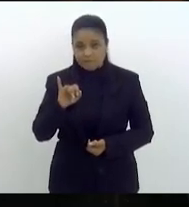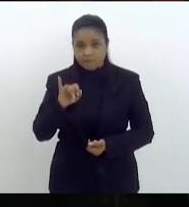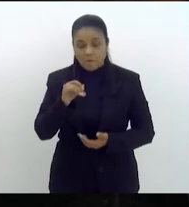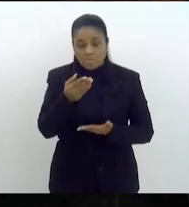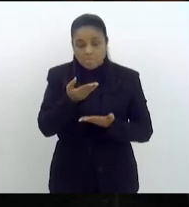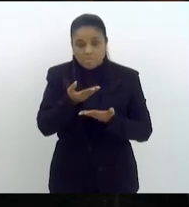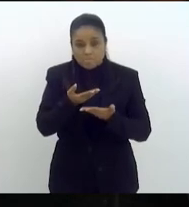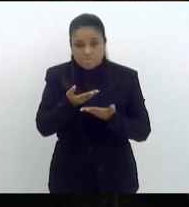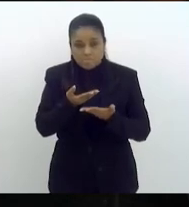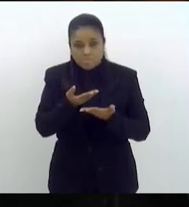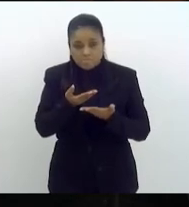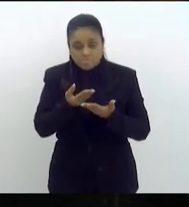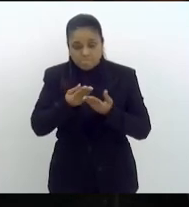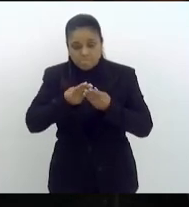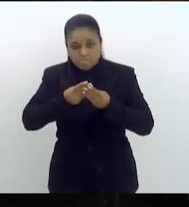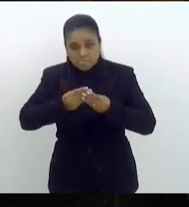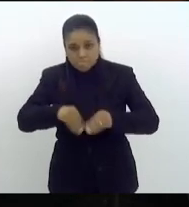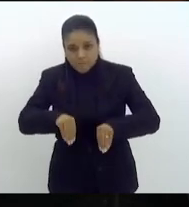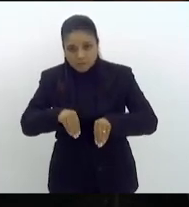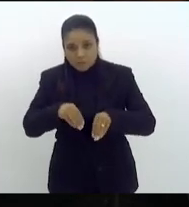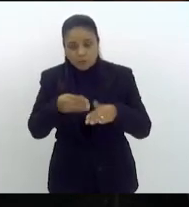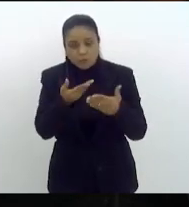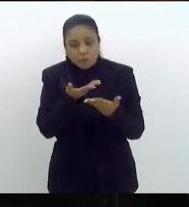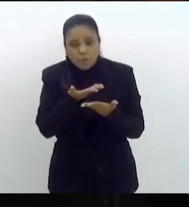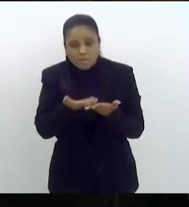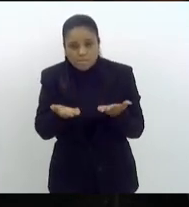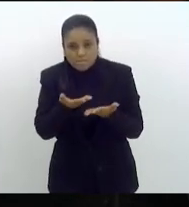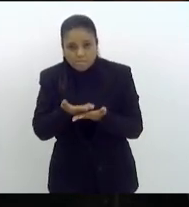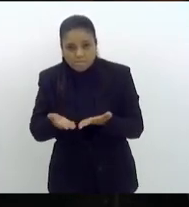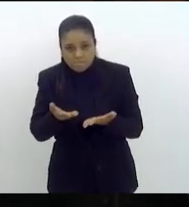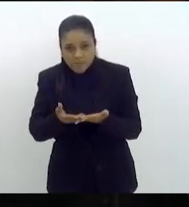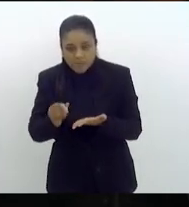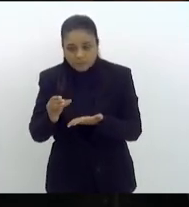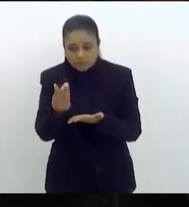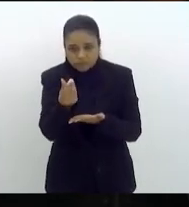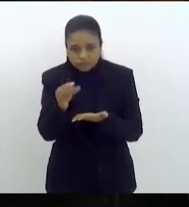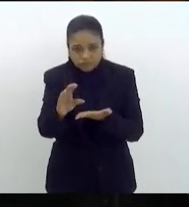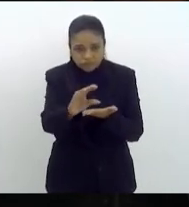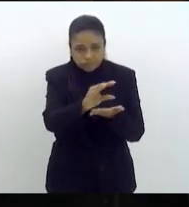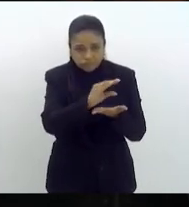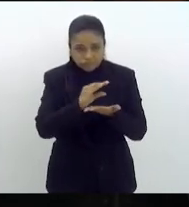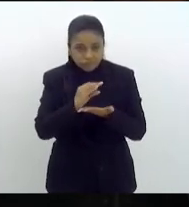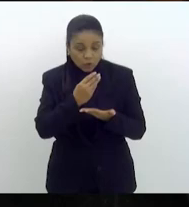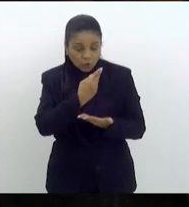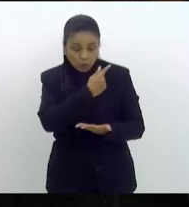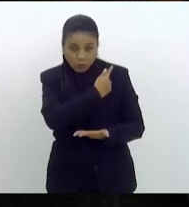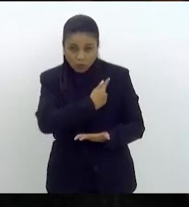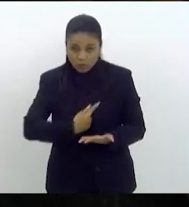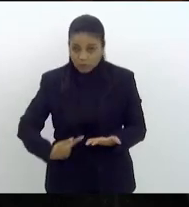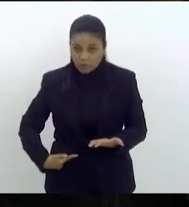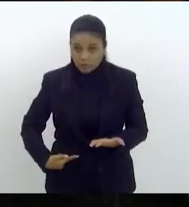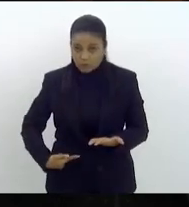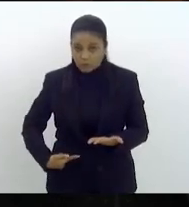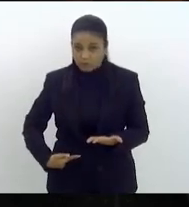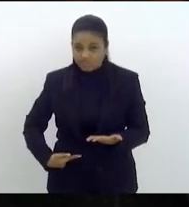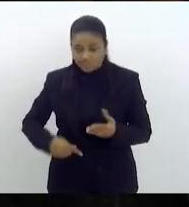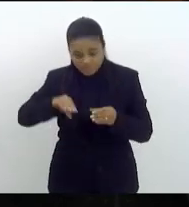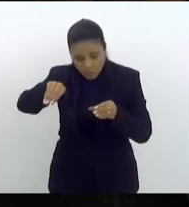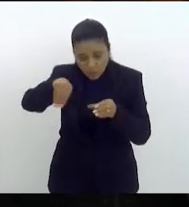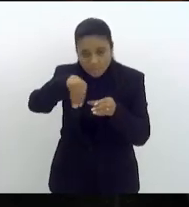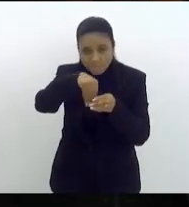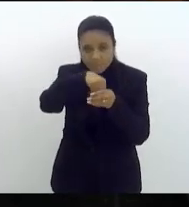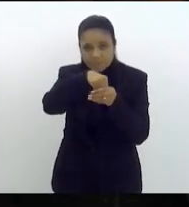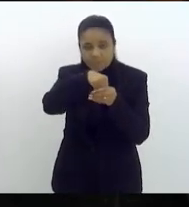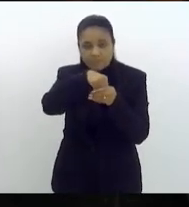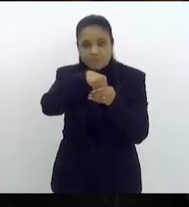das perdas governamentadas das pernas das participações governamentais no escopo no